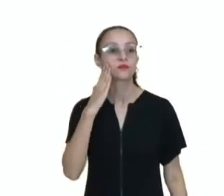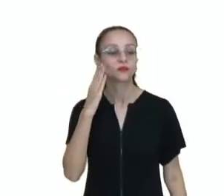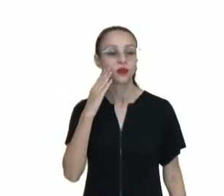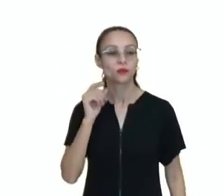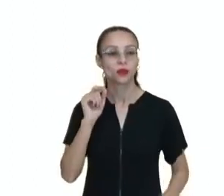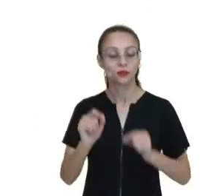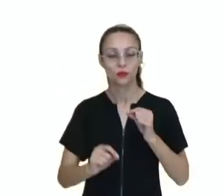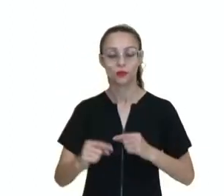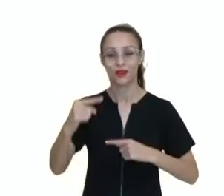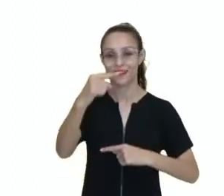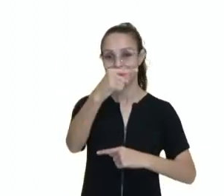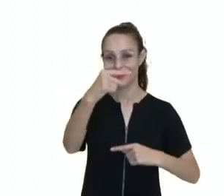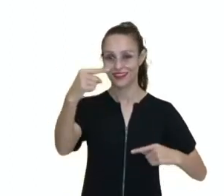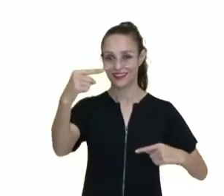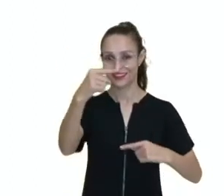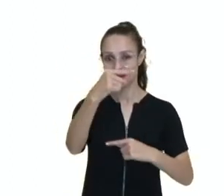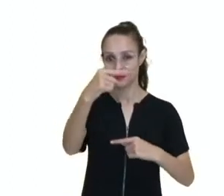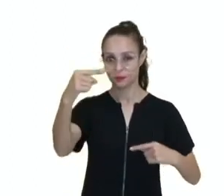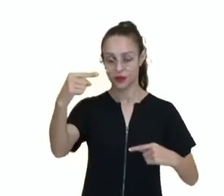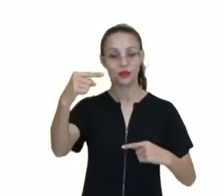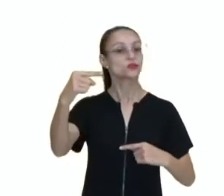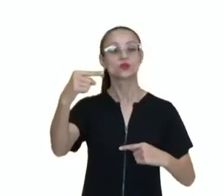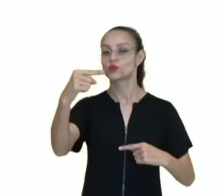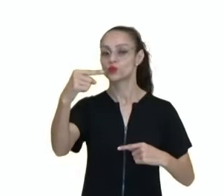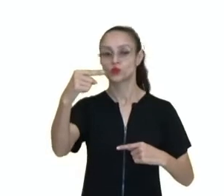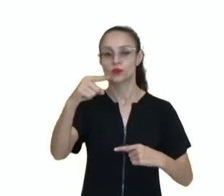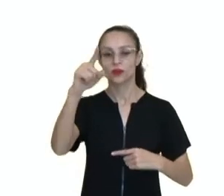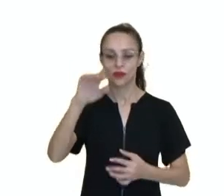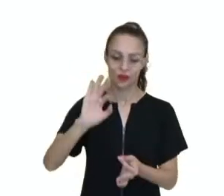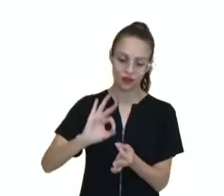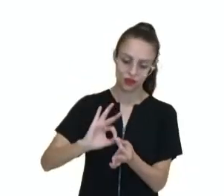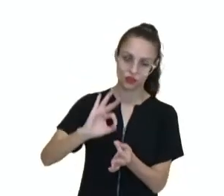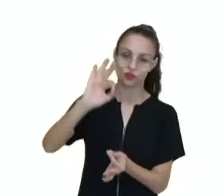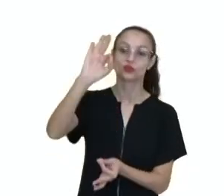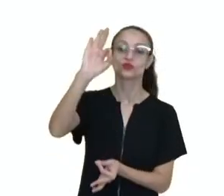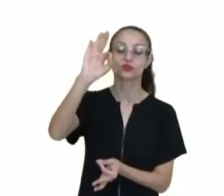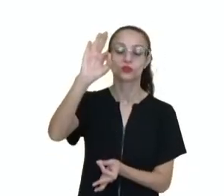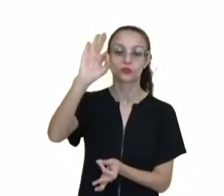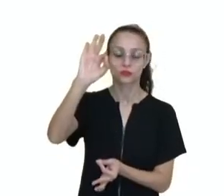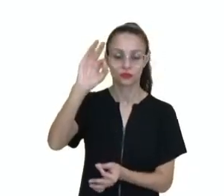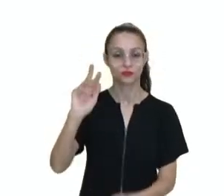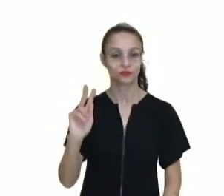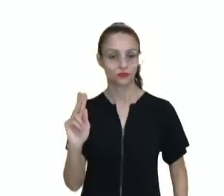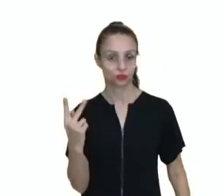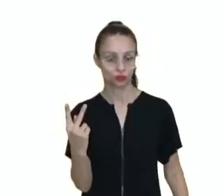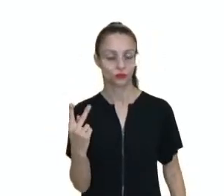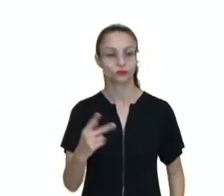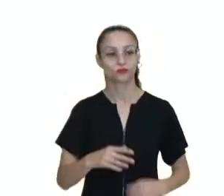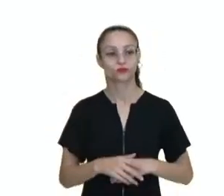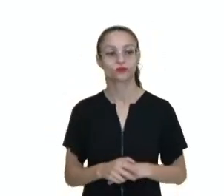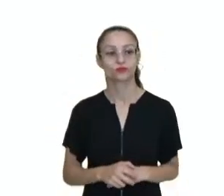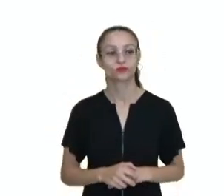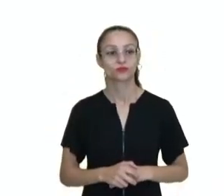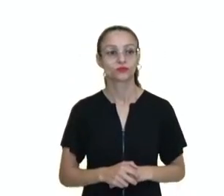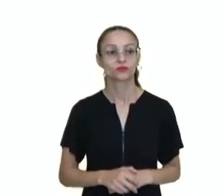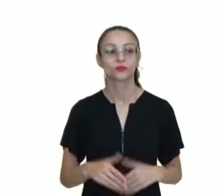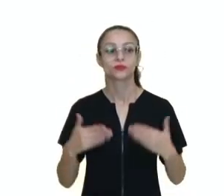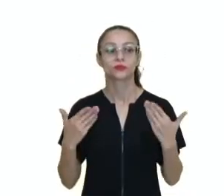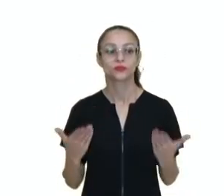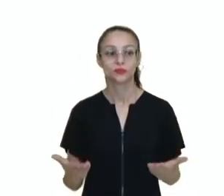que as bases aqui elas vão ser as distâncias entre altura o ok